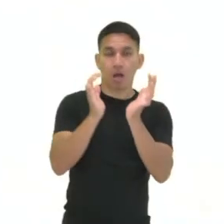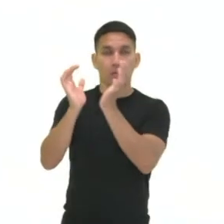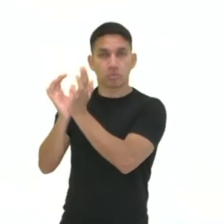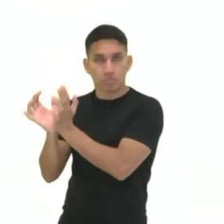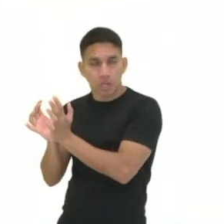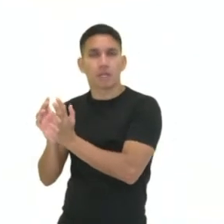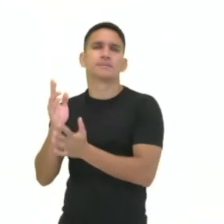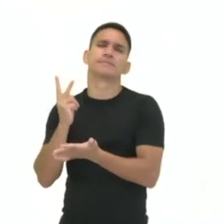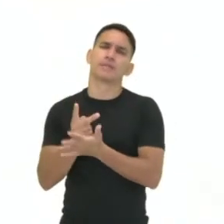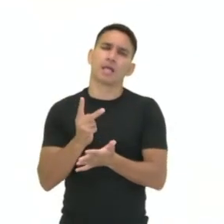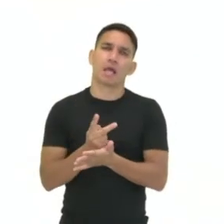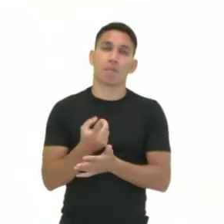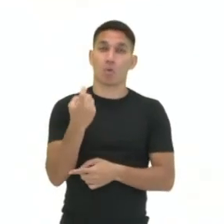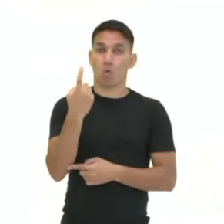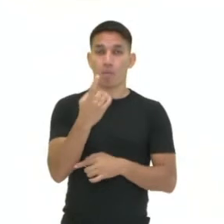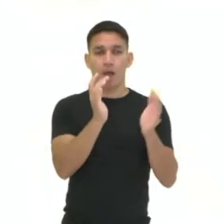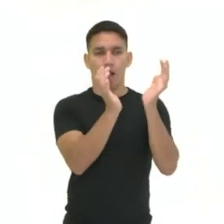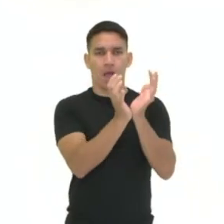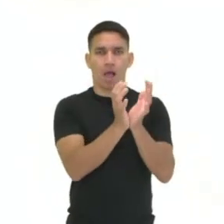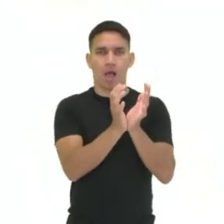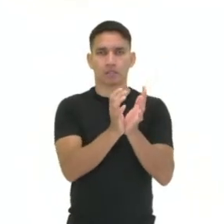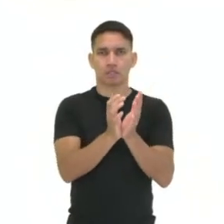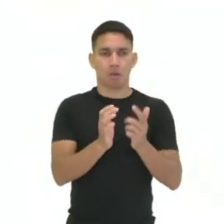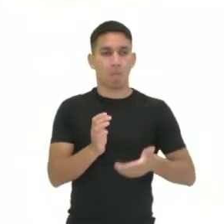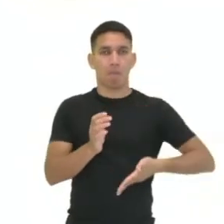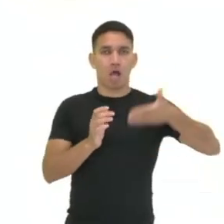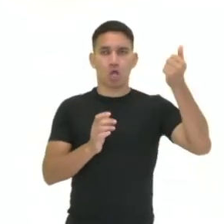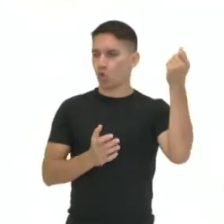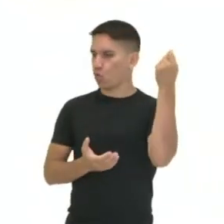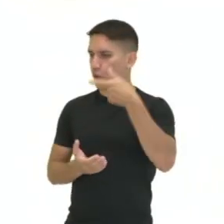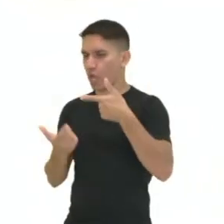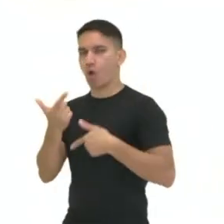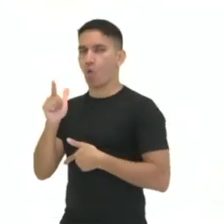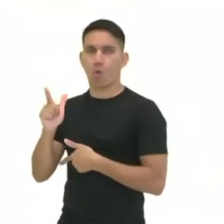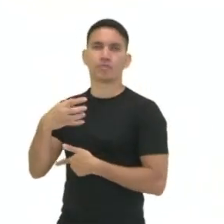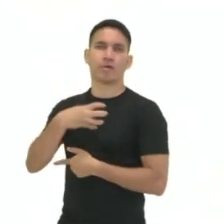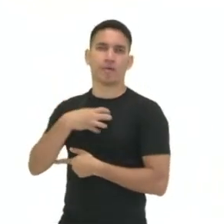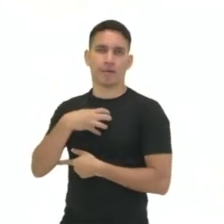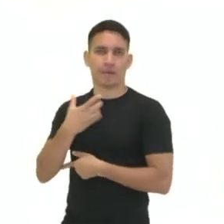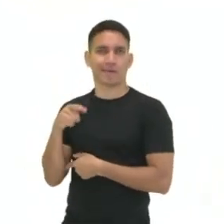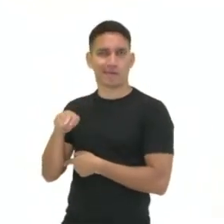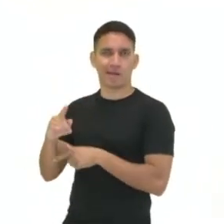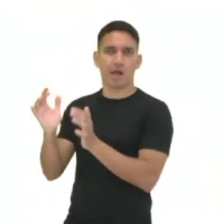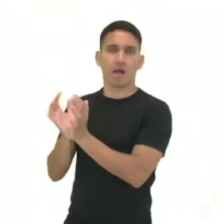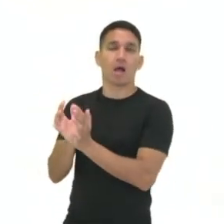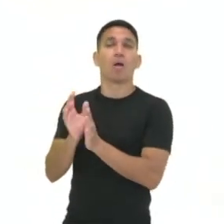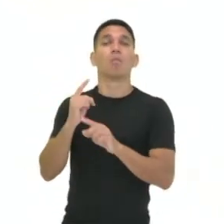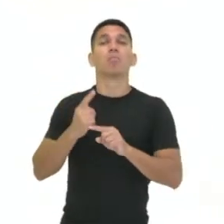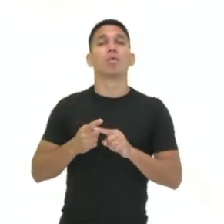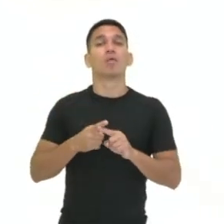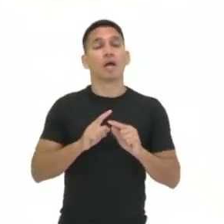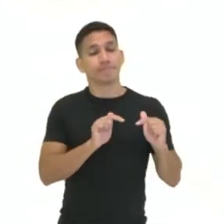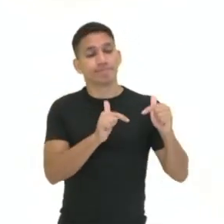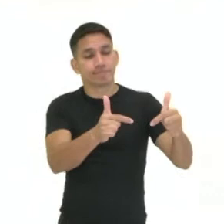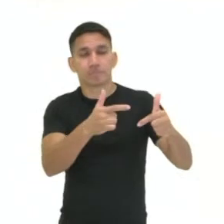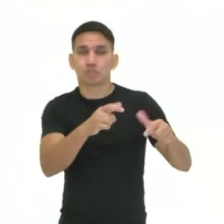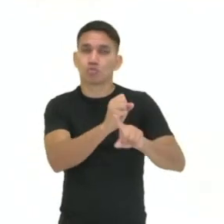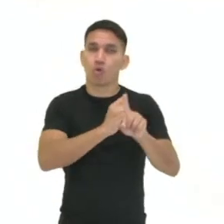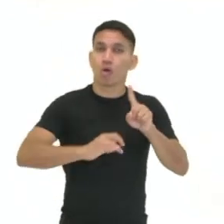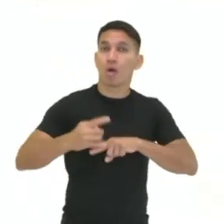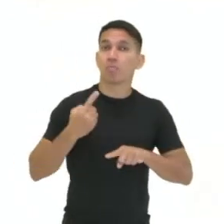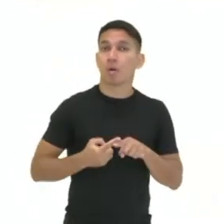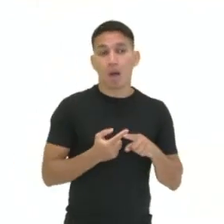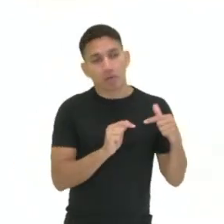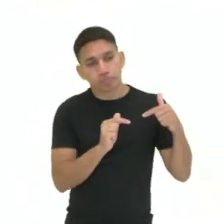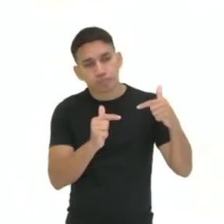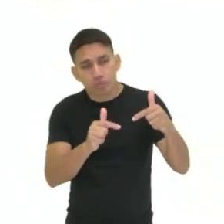de uma classe sobre as demais, que se funda também no quadro de práticas sociais, pois as relações elas vão se alicerçando, né?